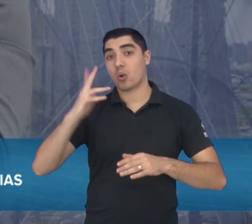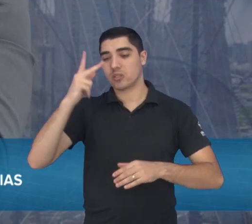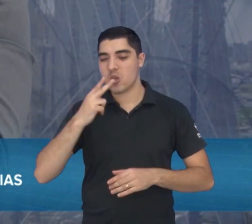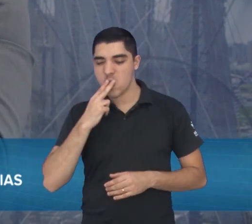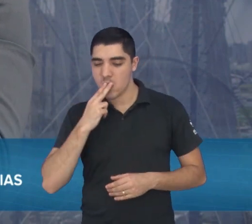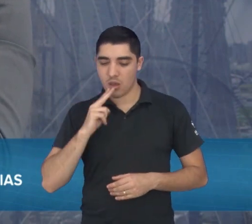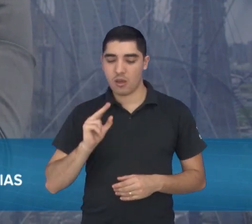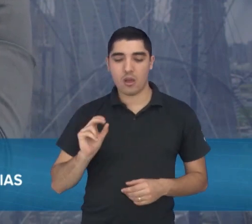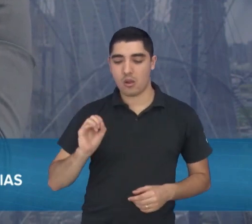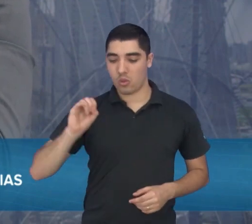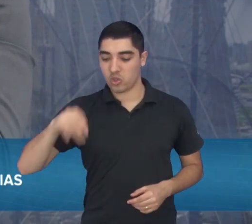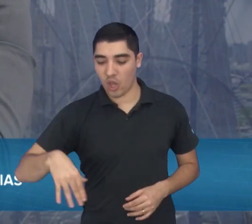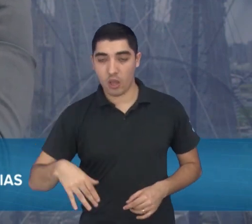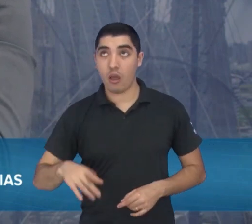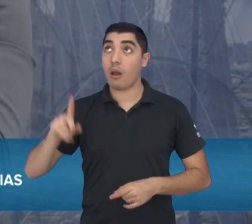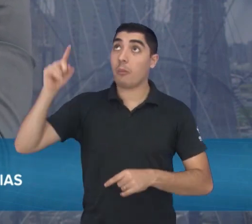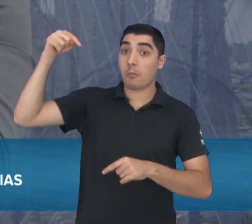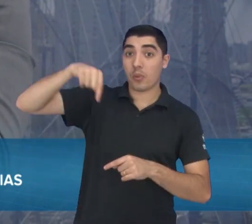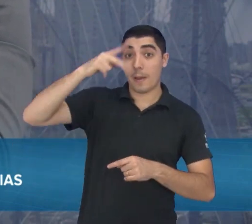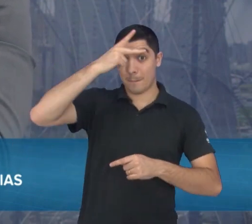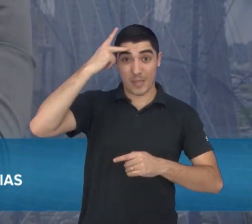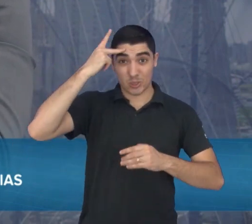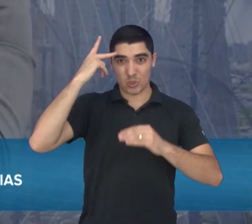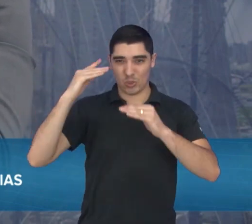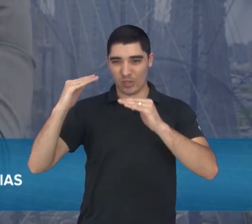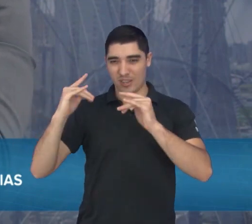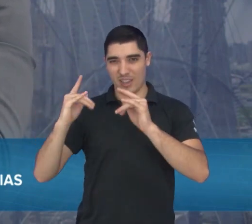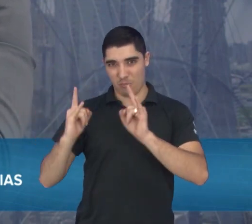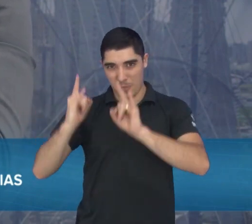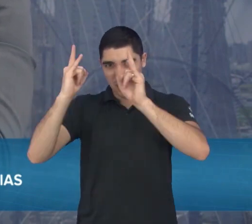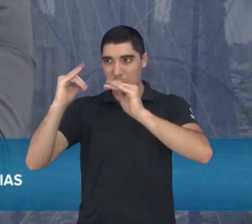fogo. Então, ou seja, o fumante ele tem que ter a consciência